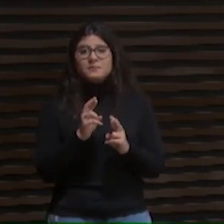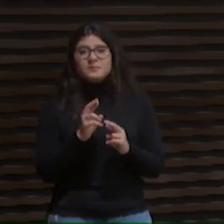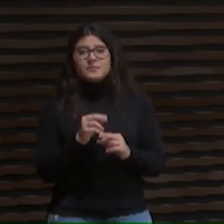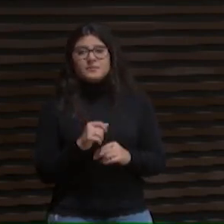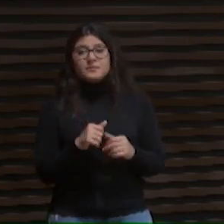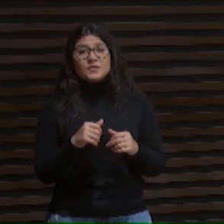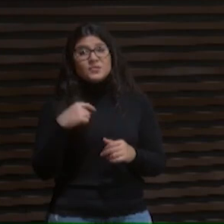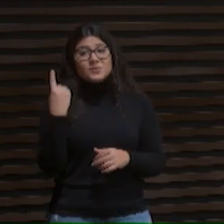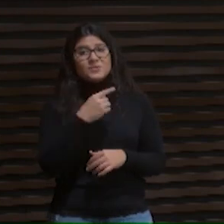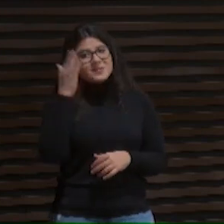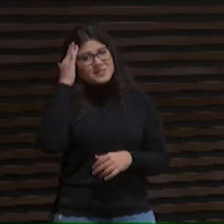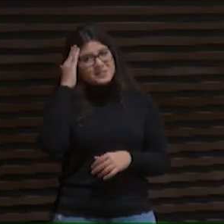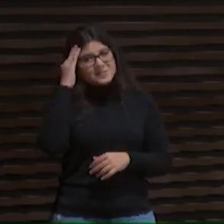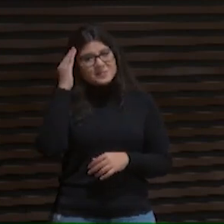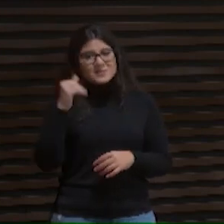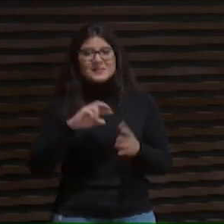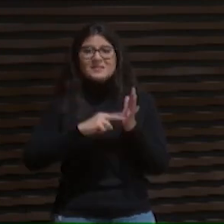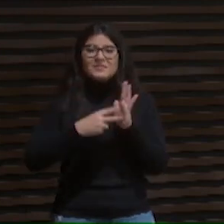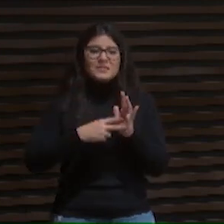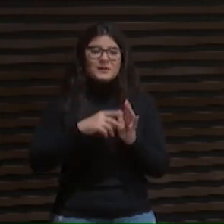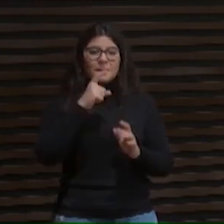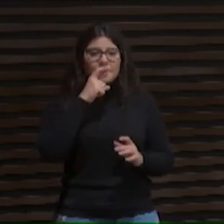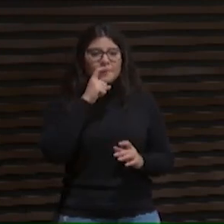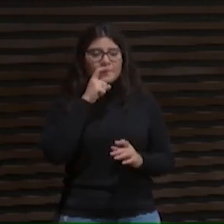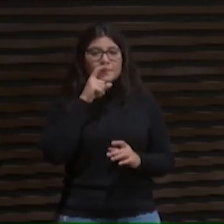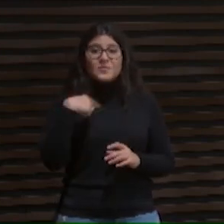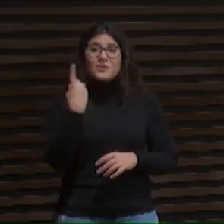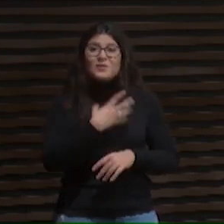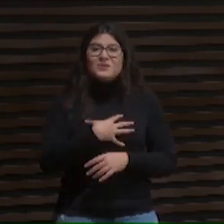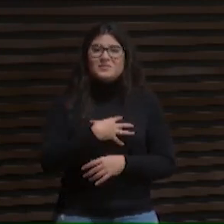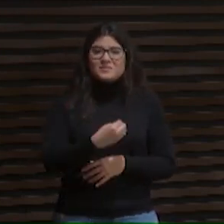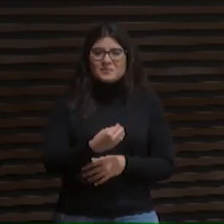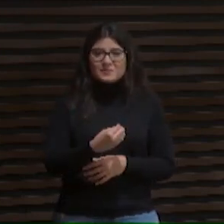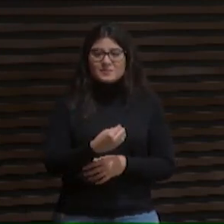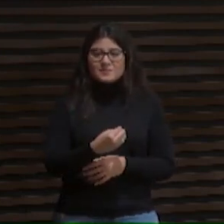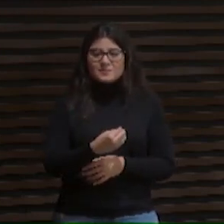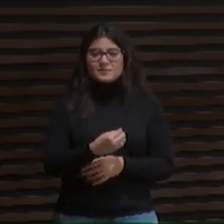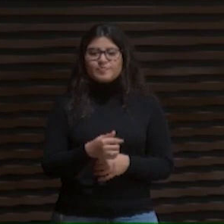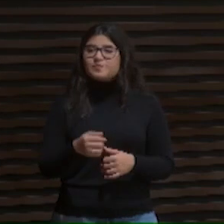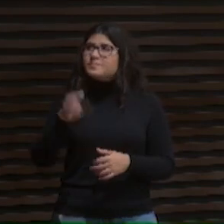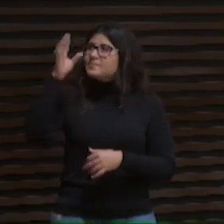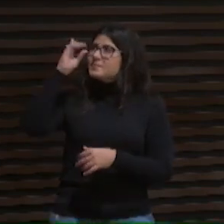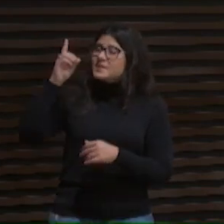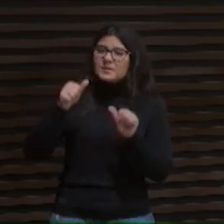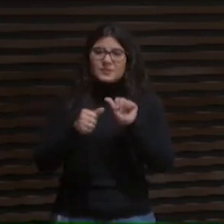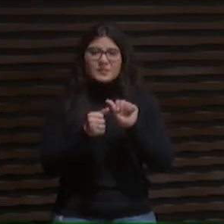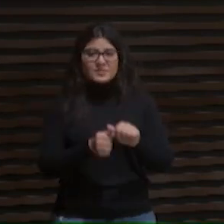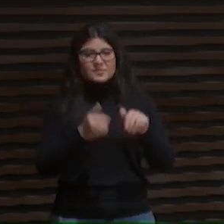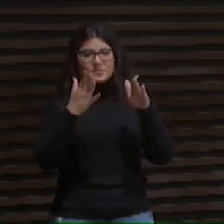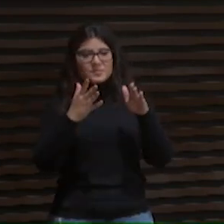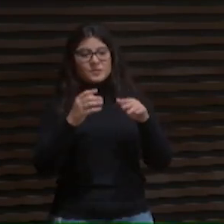nós sabemos que é paternal. Somos filhos. E Ele criou e nos criou